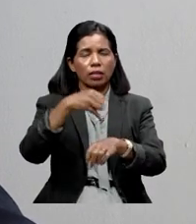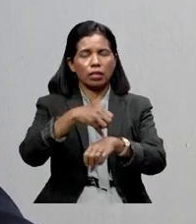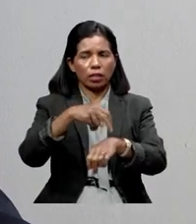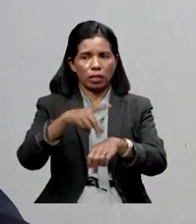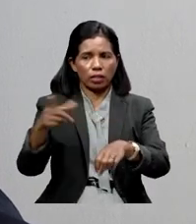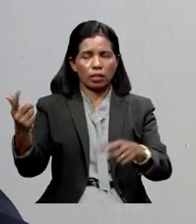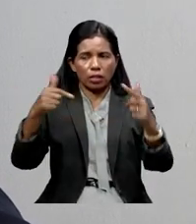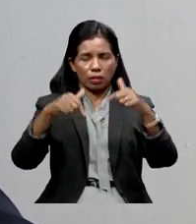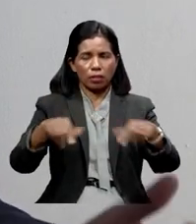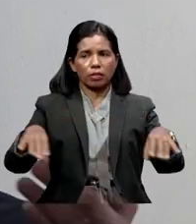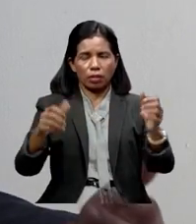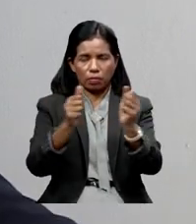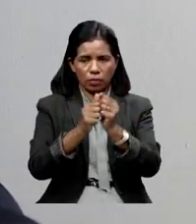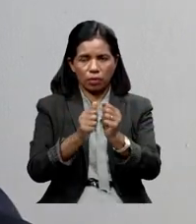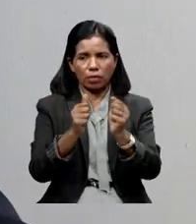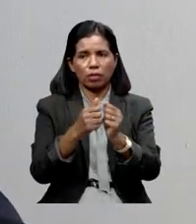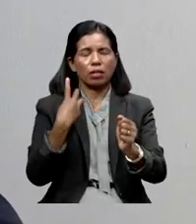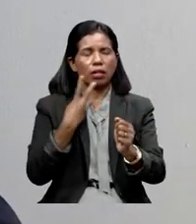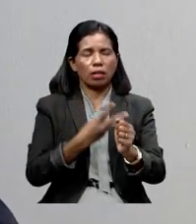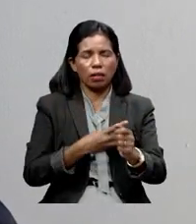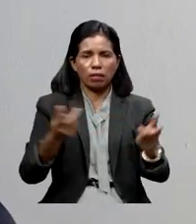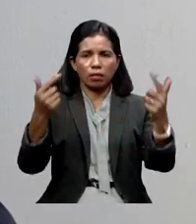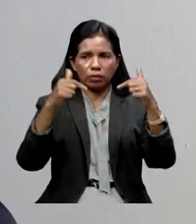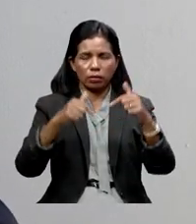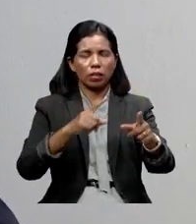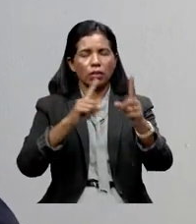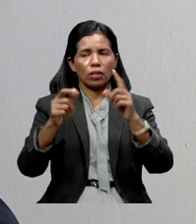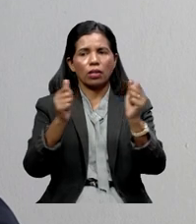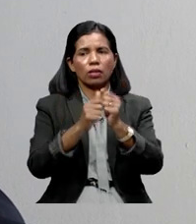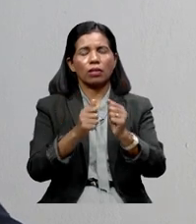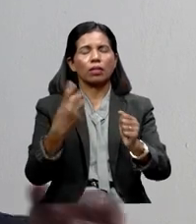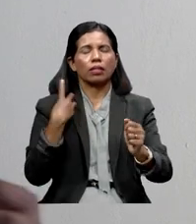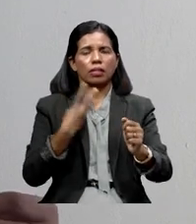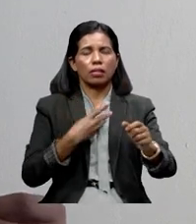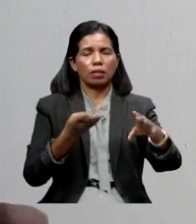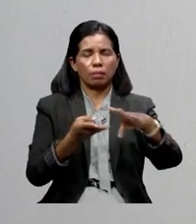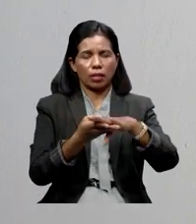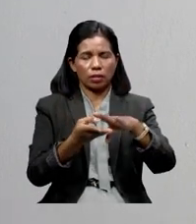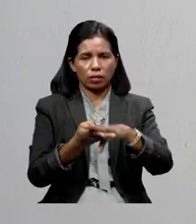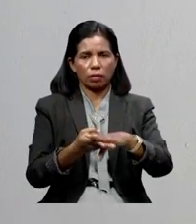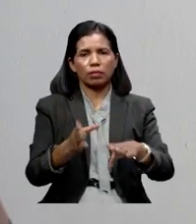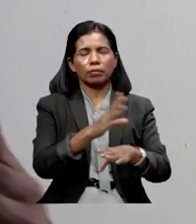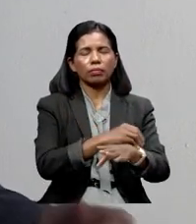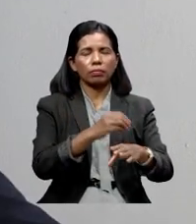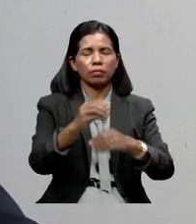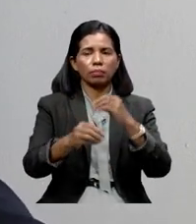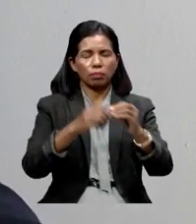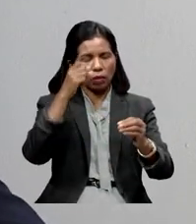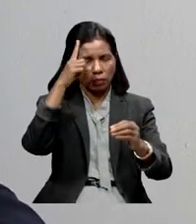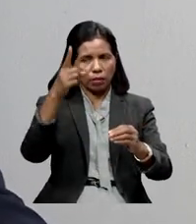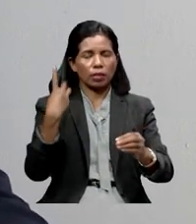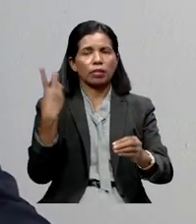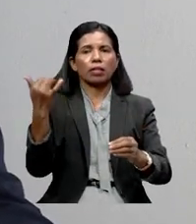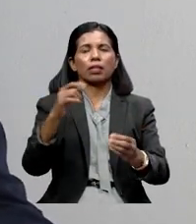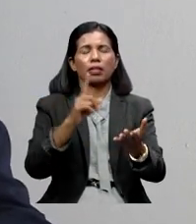ya mai halo kooperasang ho ita mai ansa normalmente mai kuali ho ita banco central para ita hameti intane kooperasang komprende siran ini